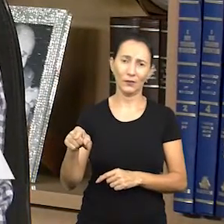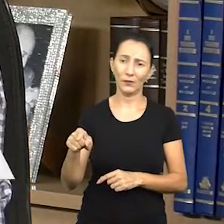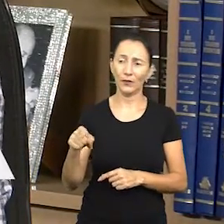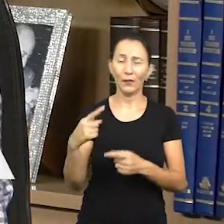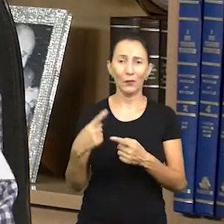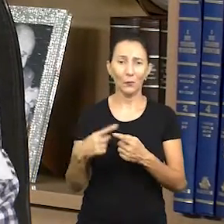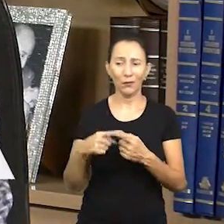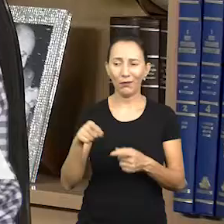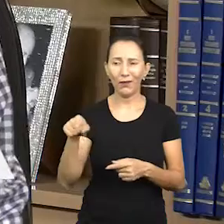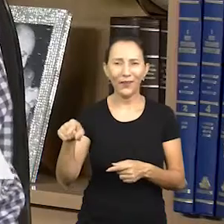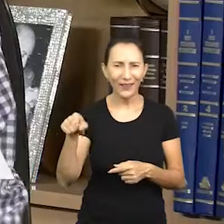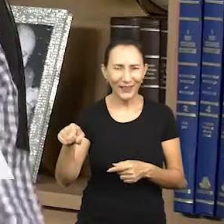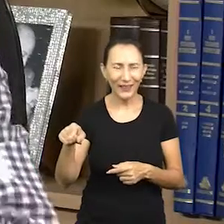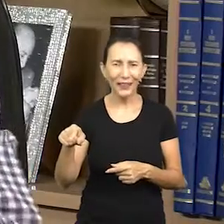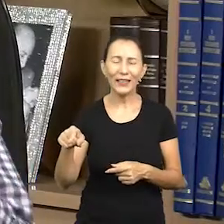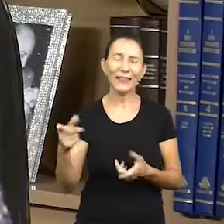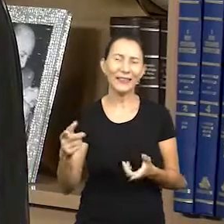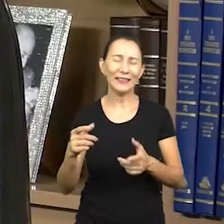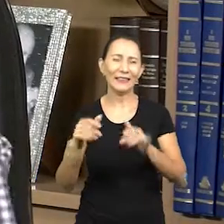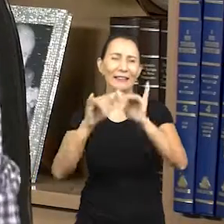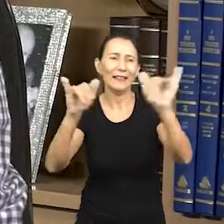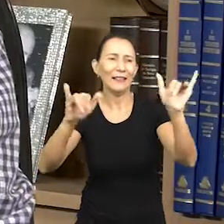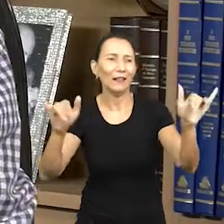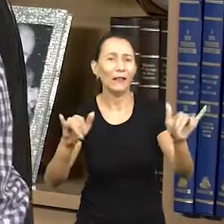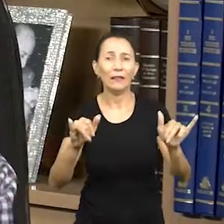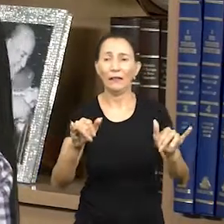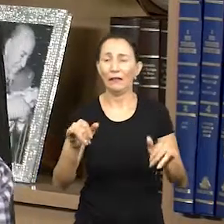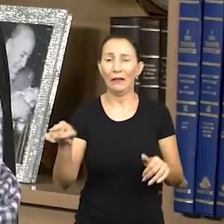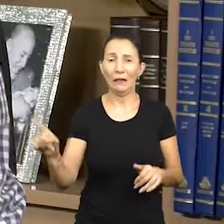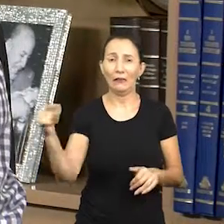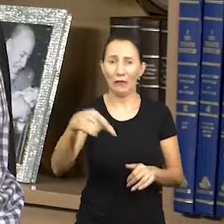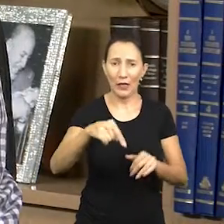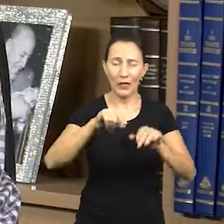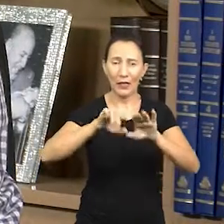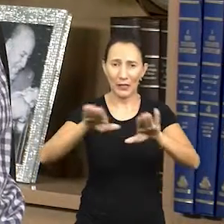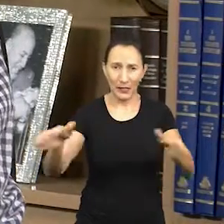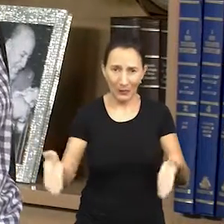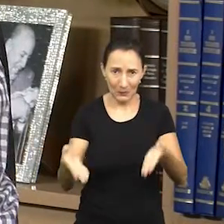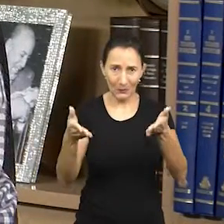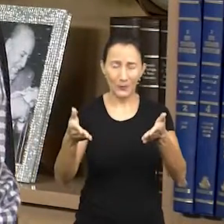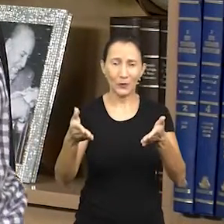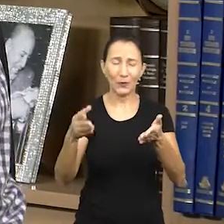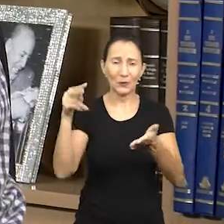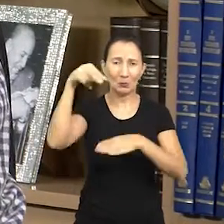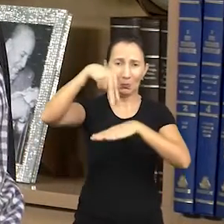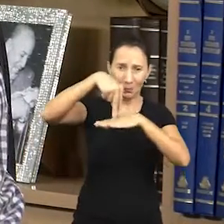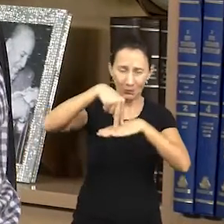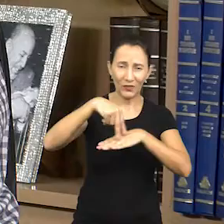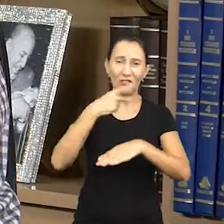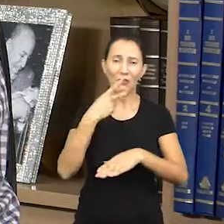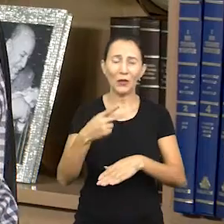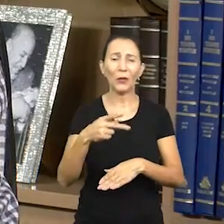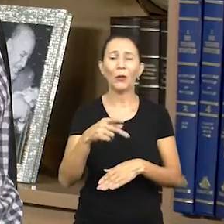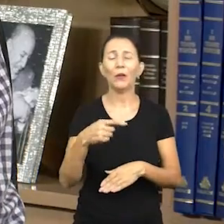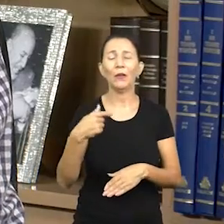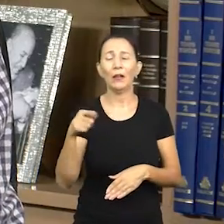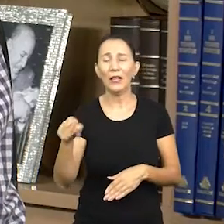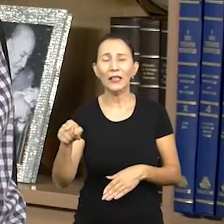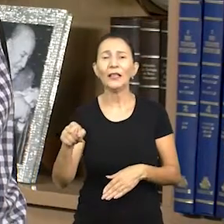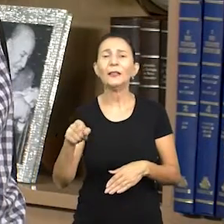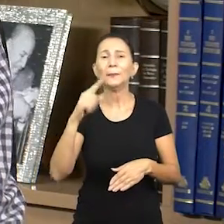igreja repetir: eu amo tal classe de pessoas e cidadãos deste mundo,